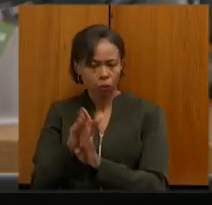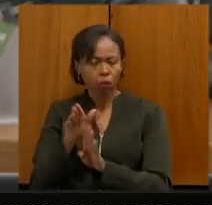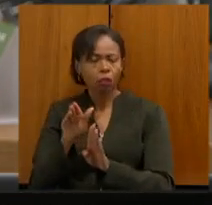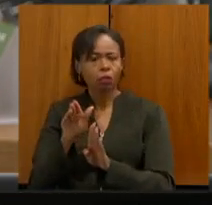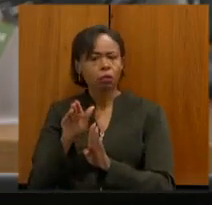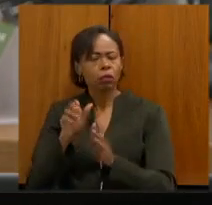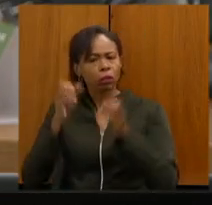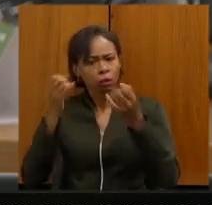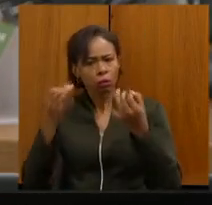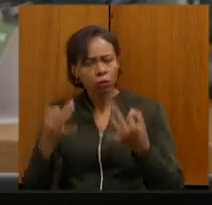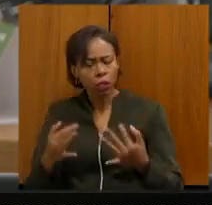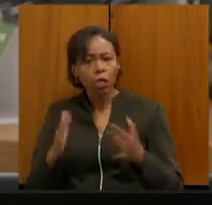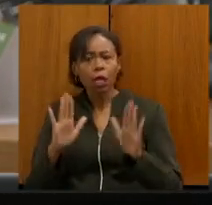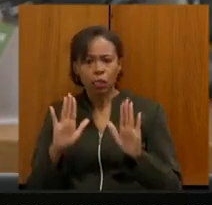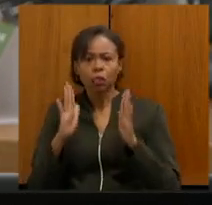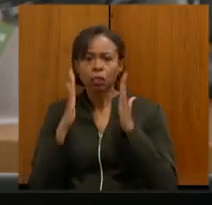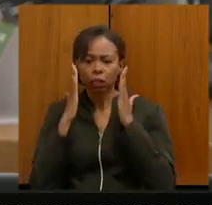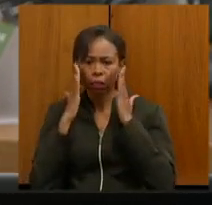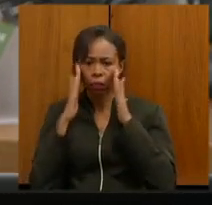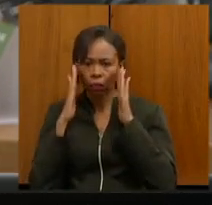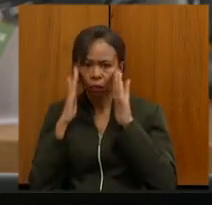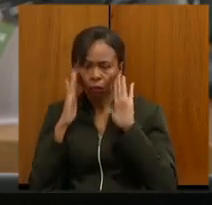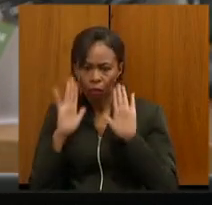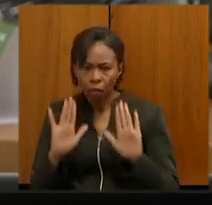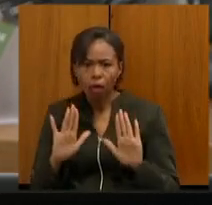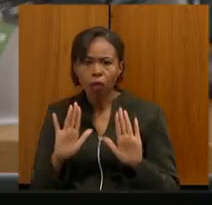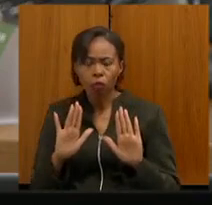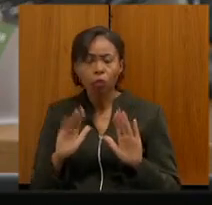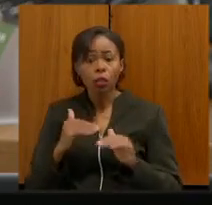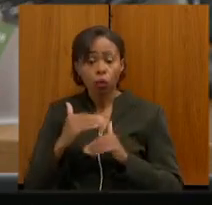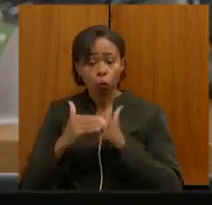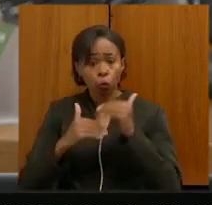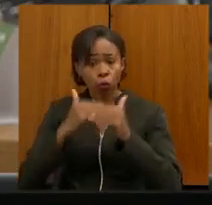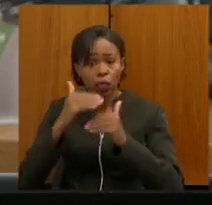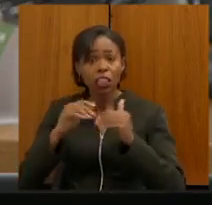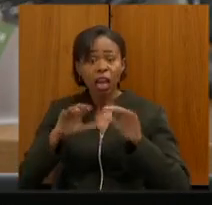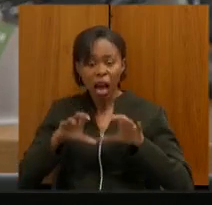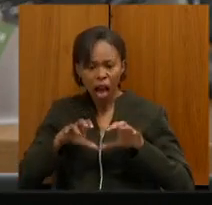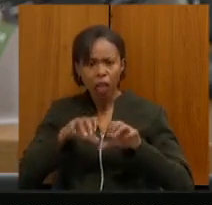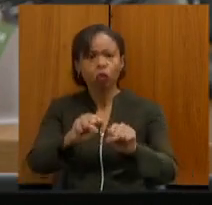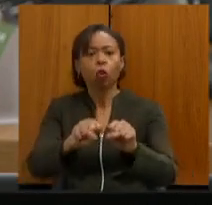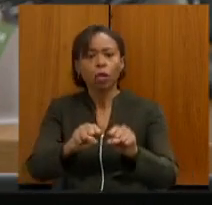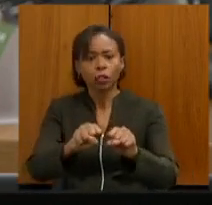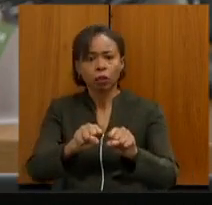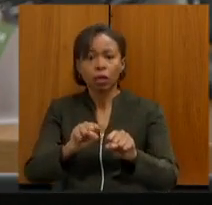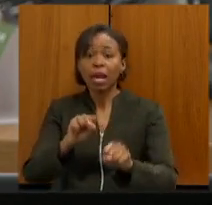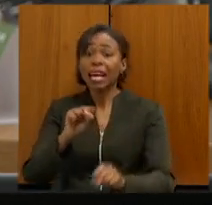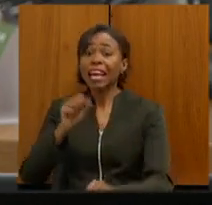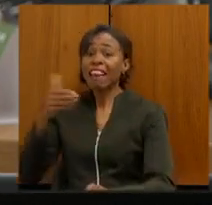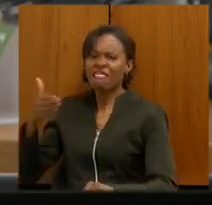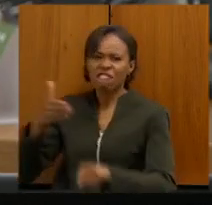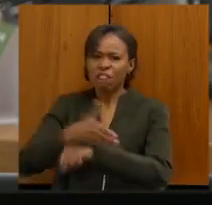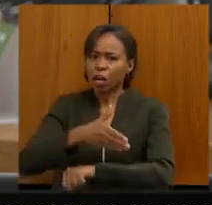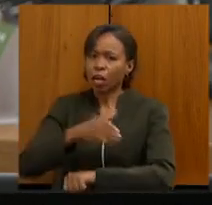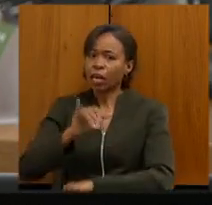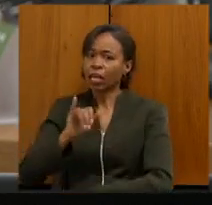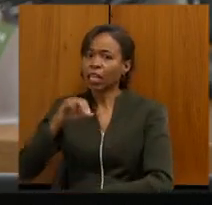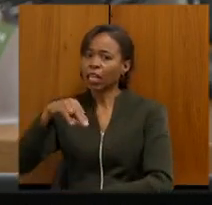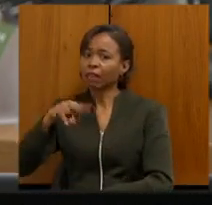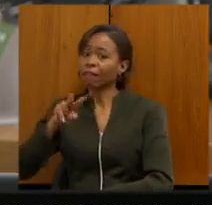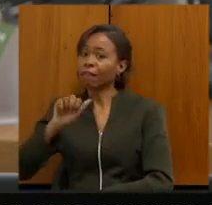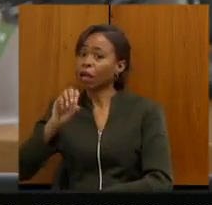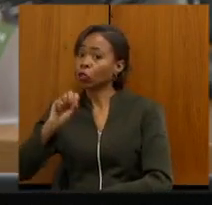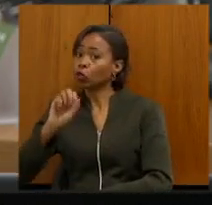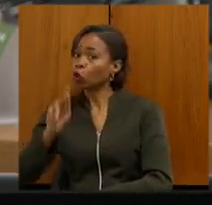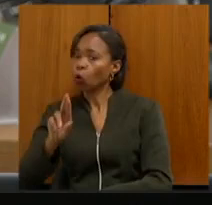a gente compreende reconhece o processo de ocupação a gente não fala invasor porque isso para o sujeito